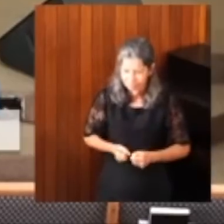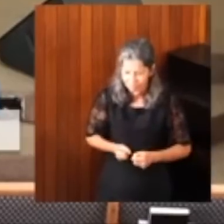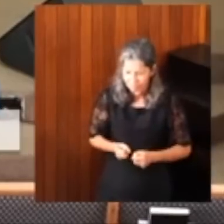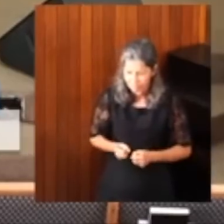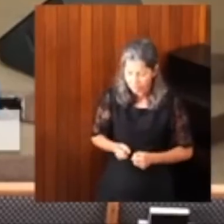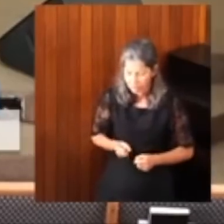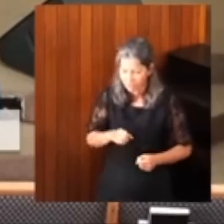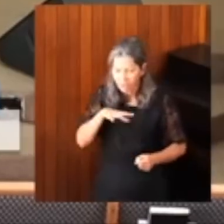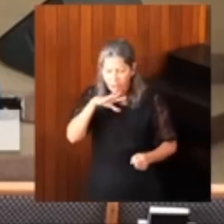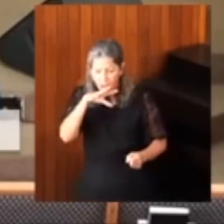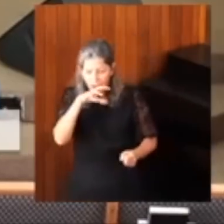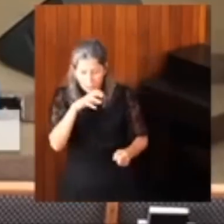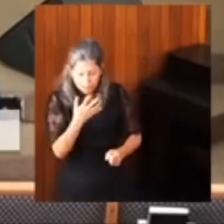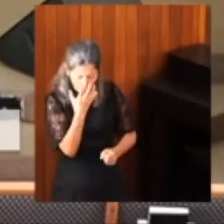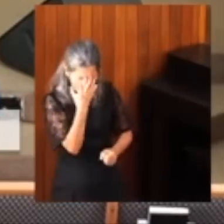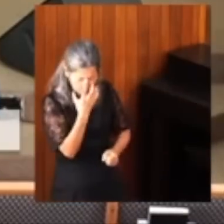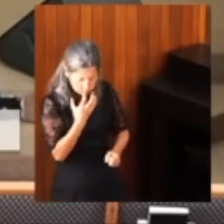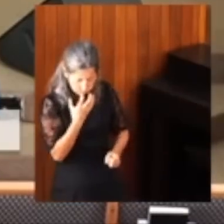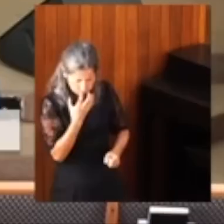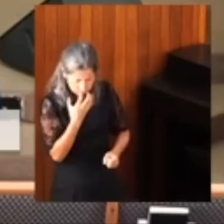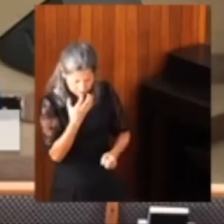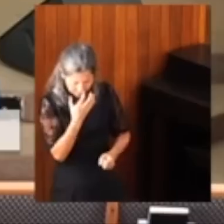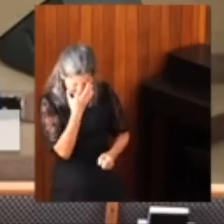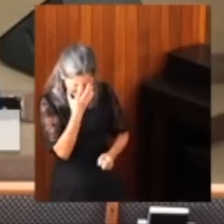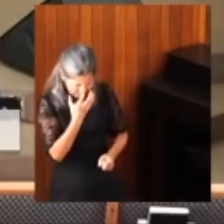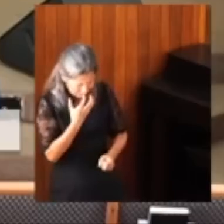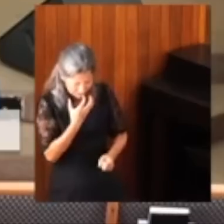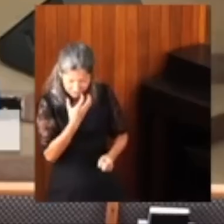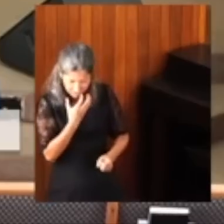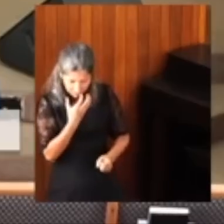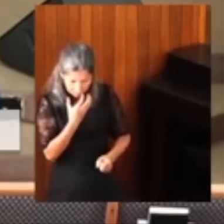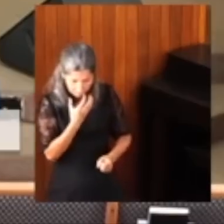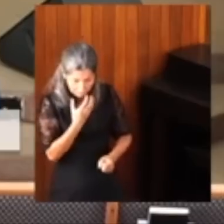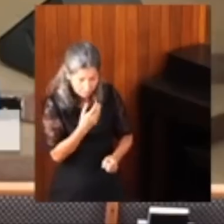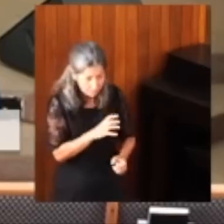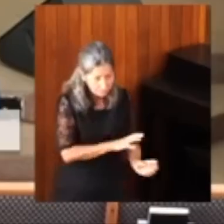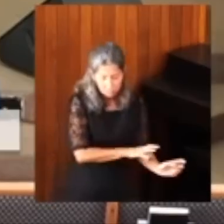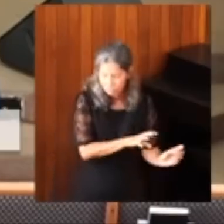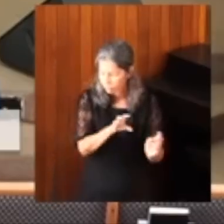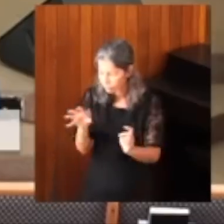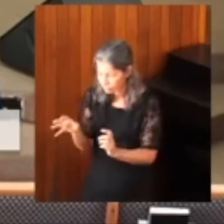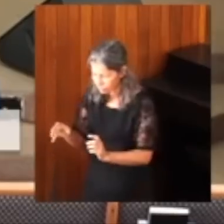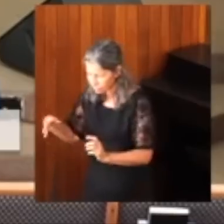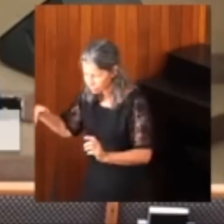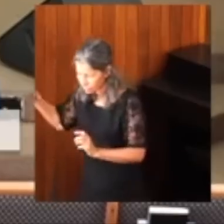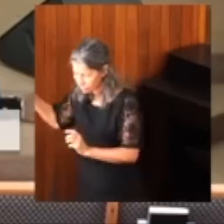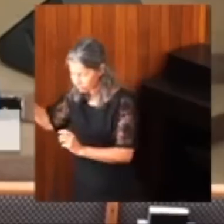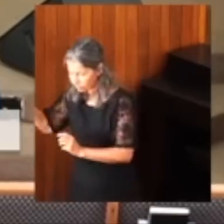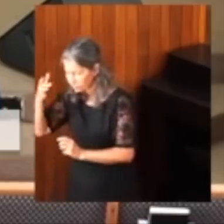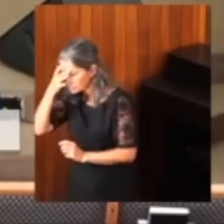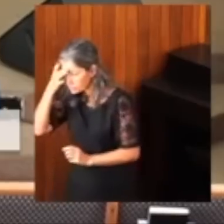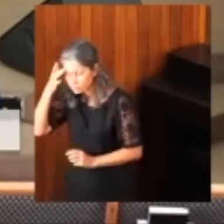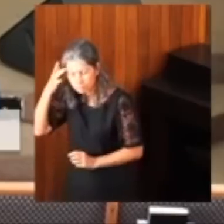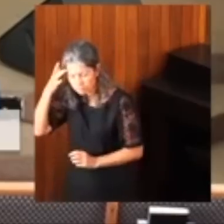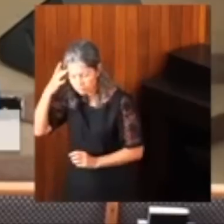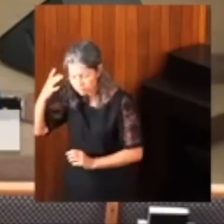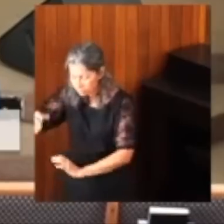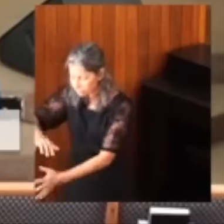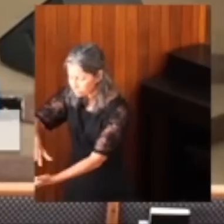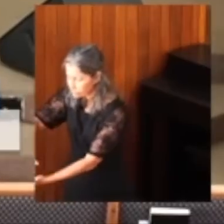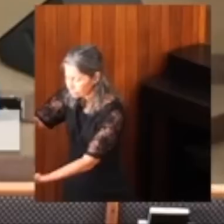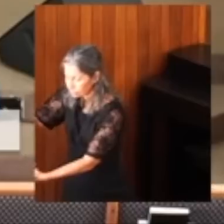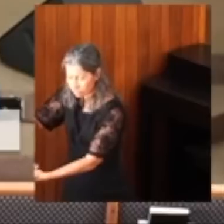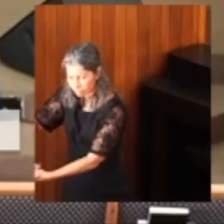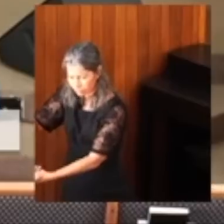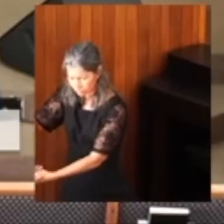ficou irado com a mulher e foi travar guerra com o restante, o remanescente, né, da descendência dela. Quem é esse povo? Os